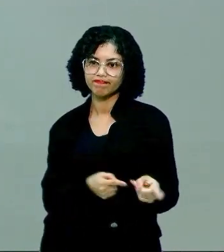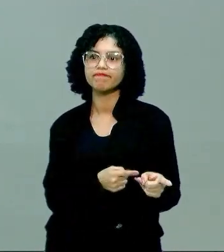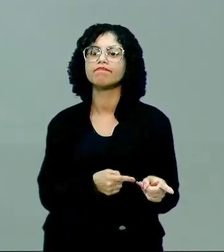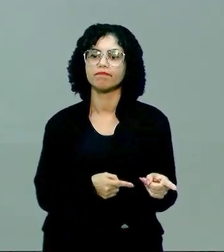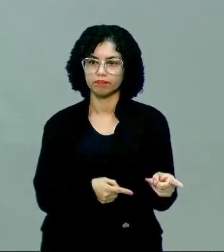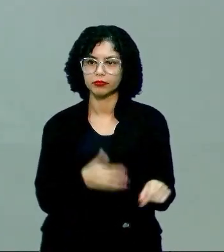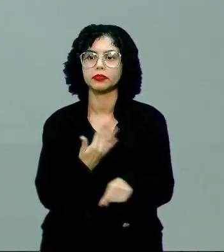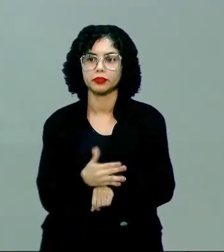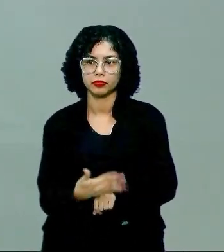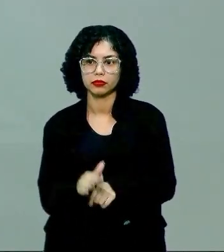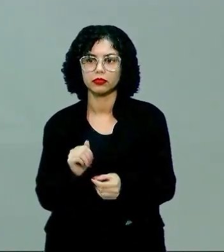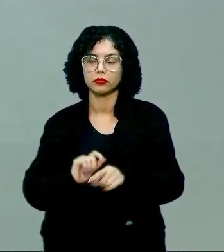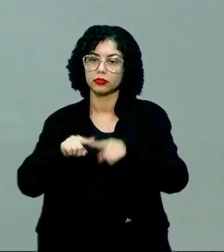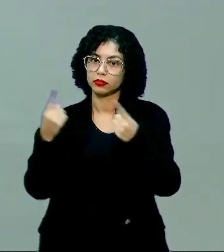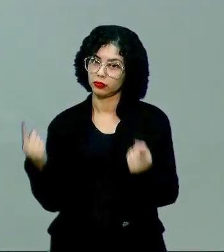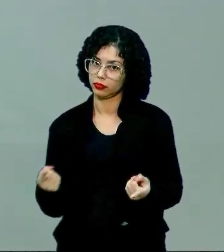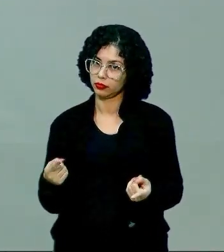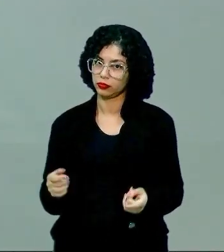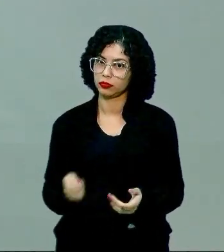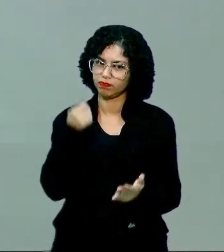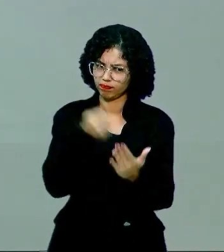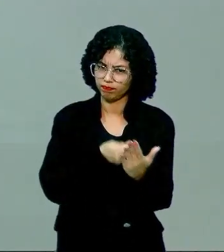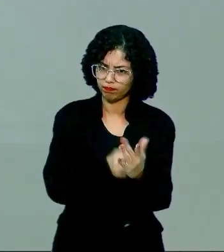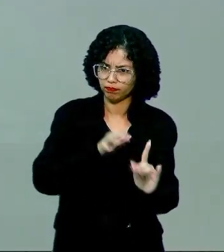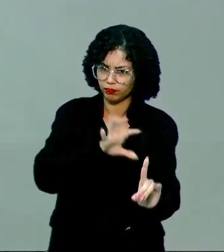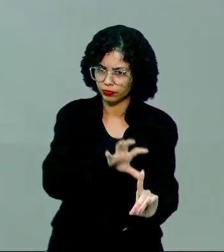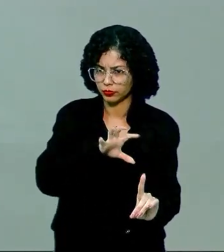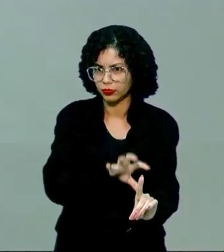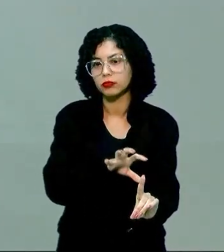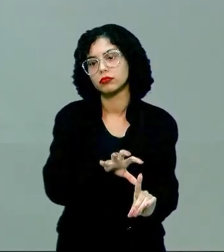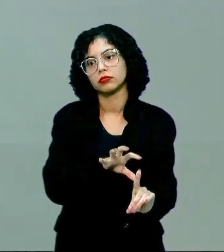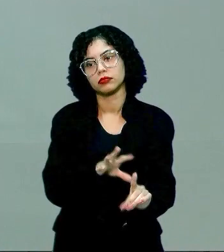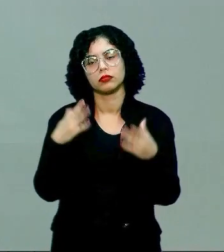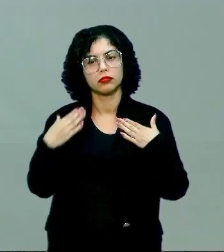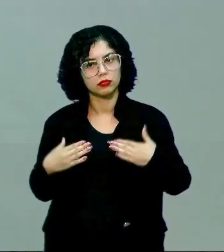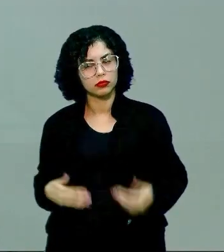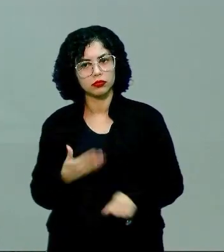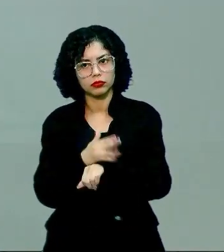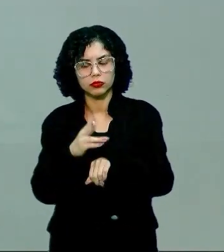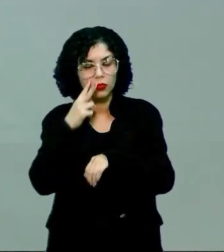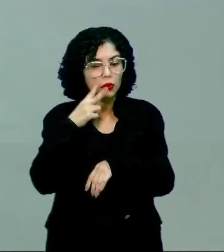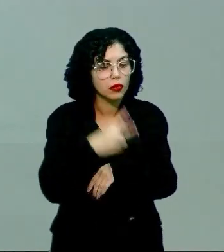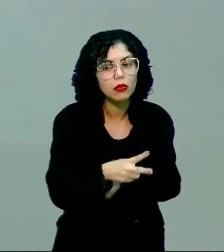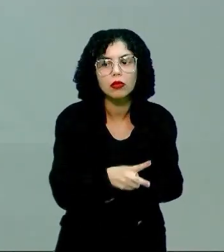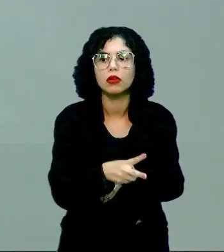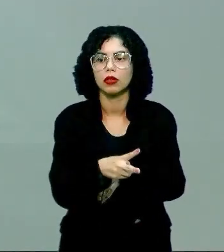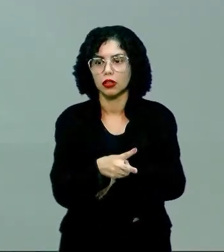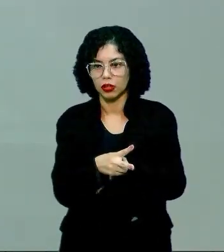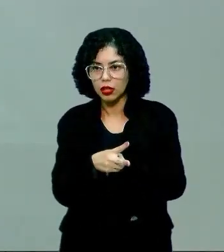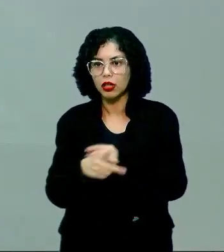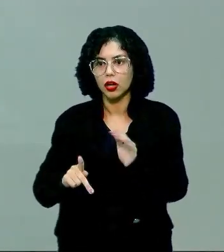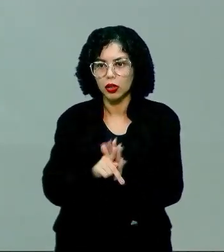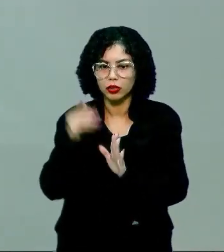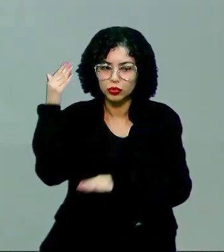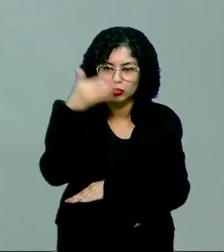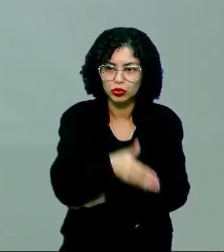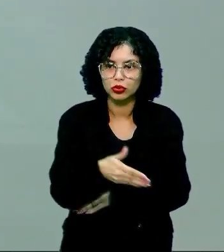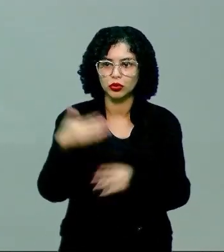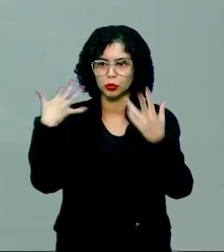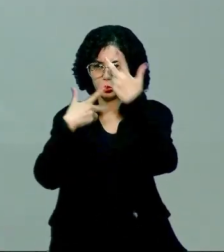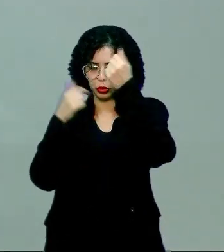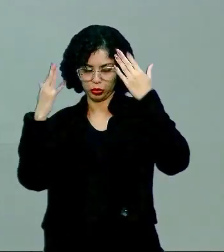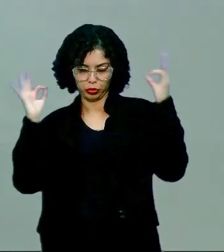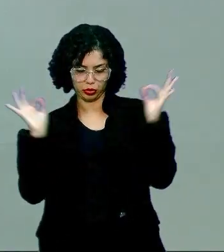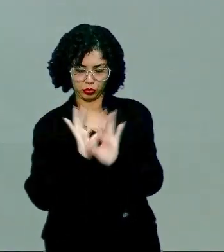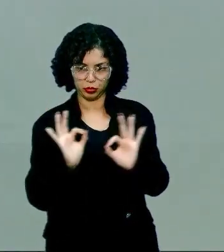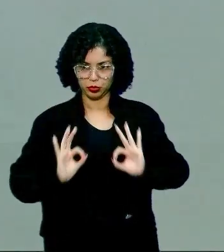a determinadas práticas porém não é positivo e as práticas corporais não visam ou não são efetivamente direcionados